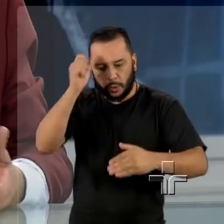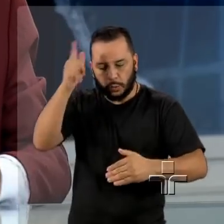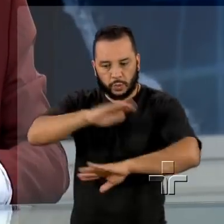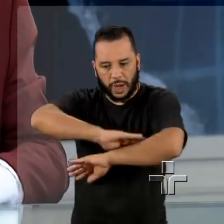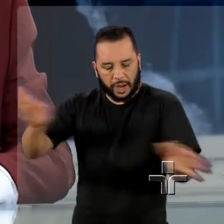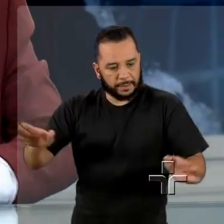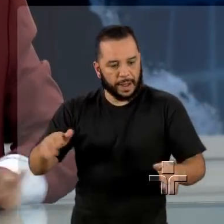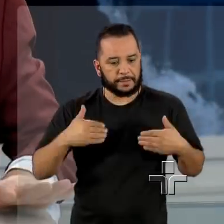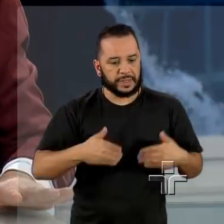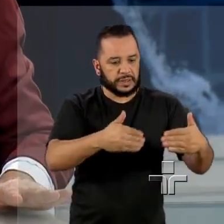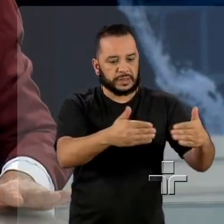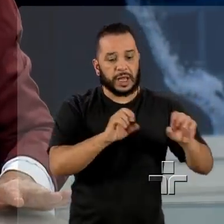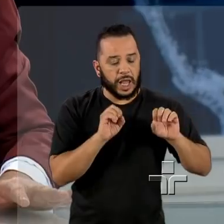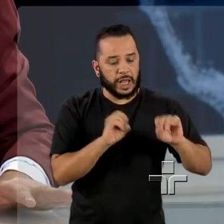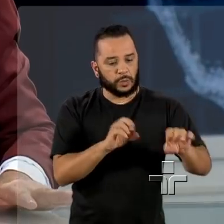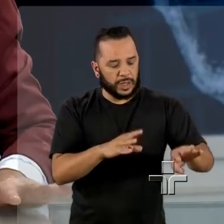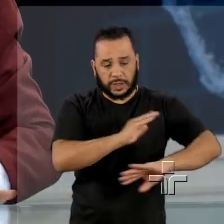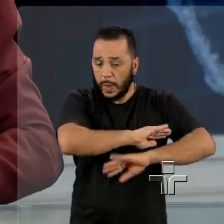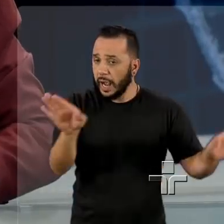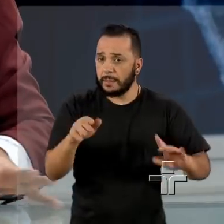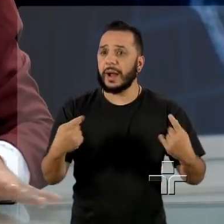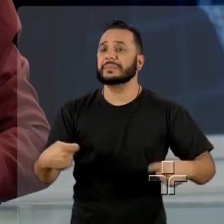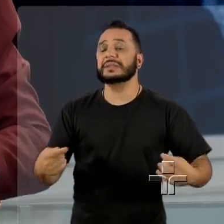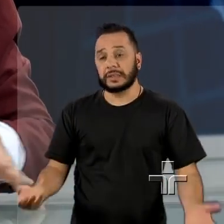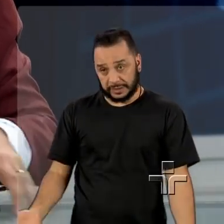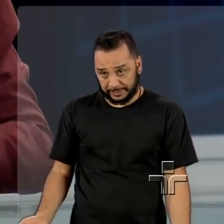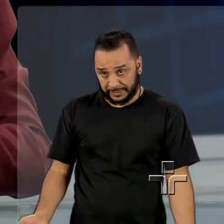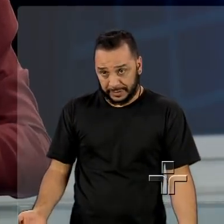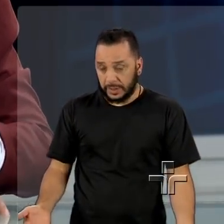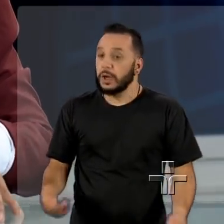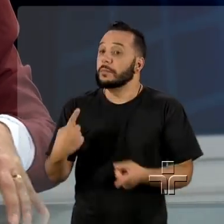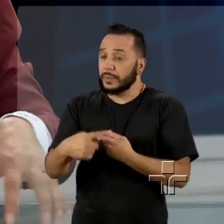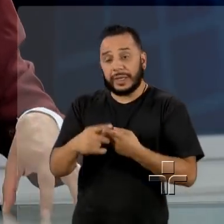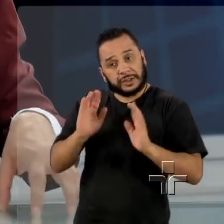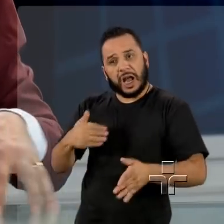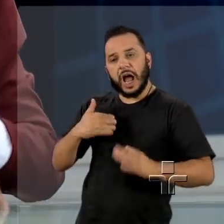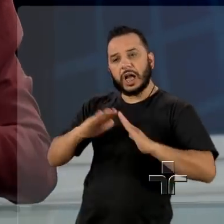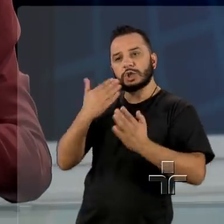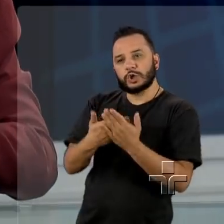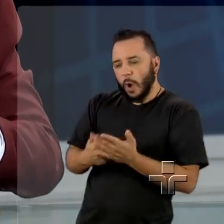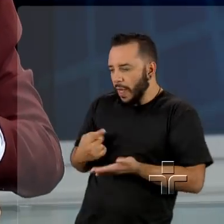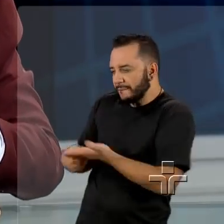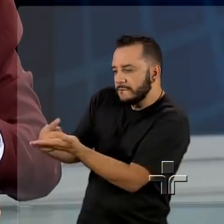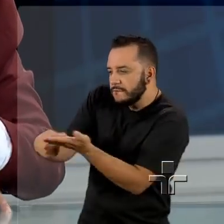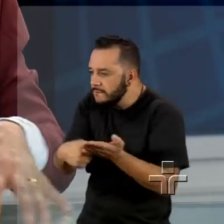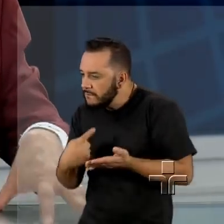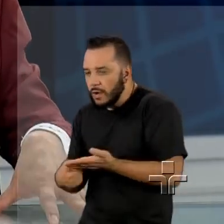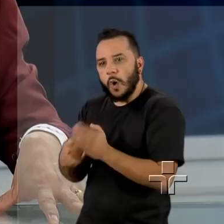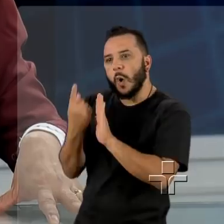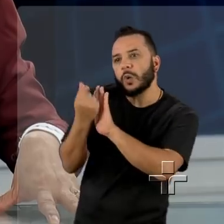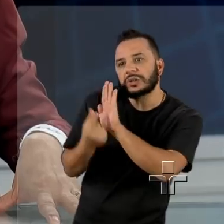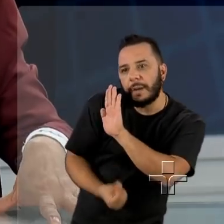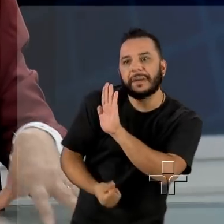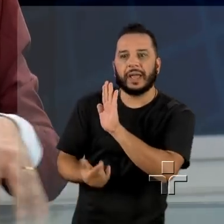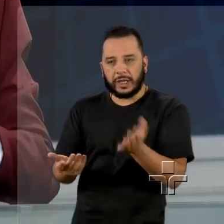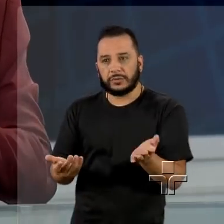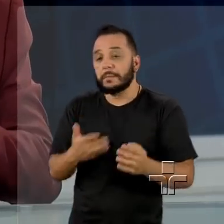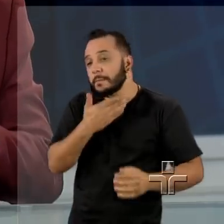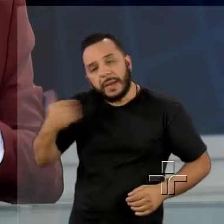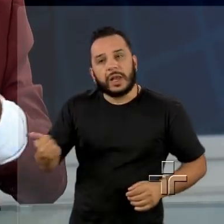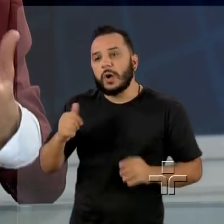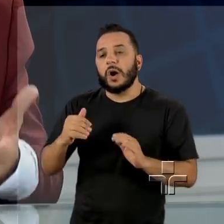corporativista, né, que você falava. Agora, eu tenho uma percepção, eu acho que se a gente diminuísse, por exemplo,